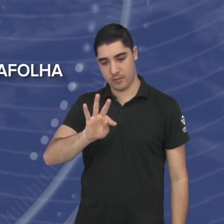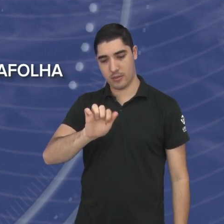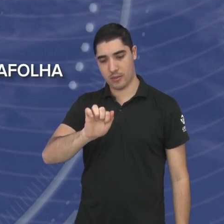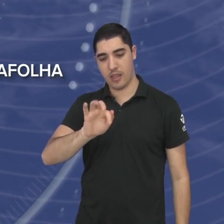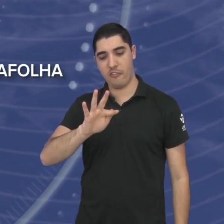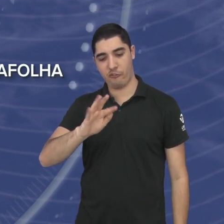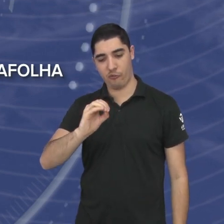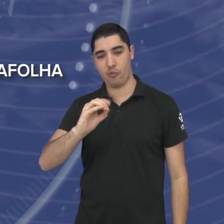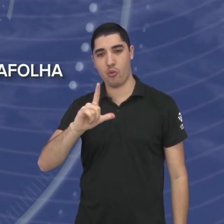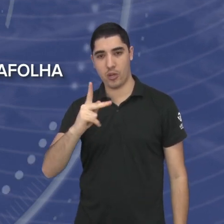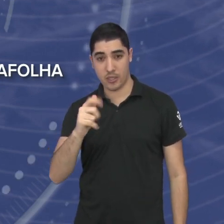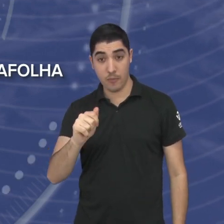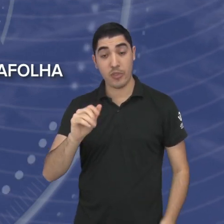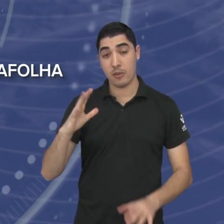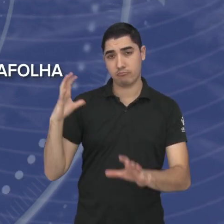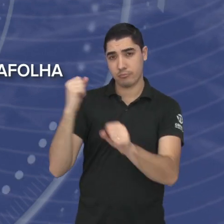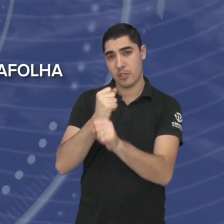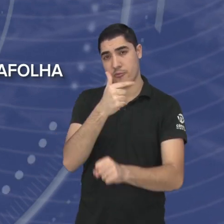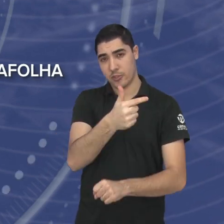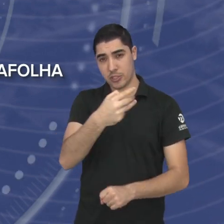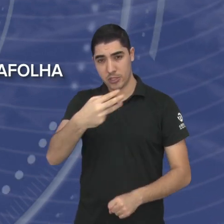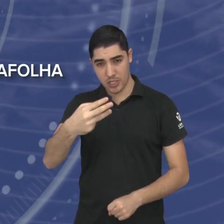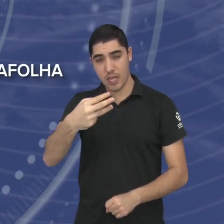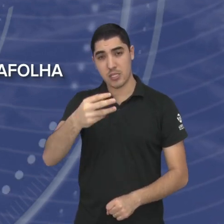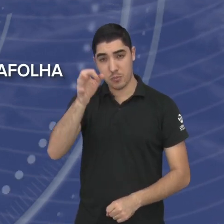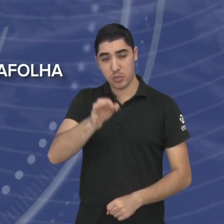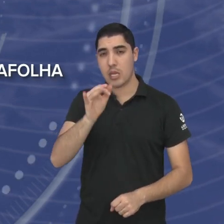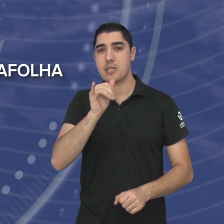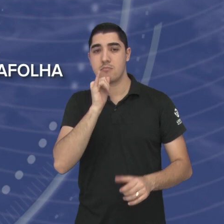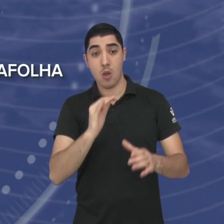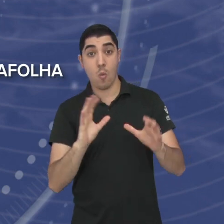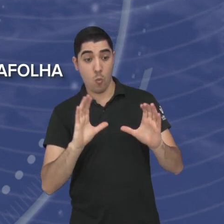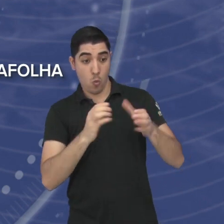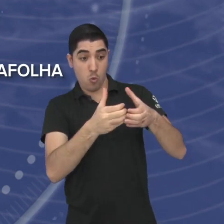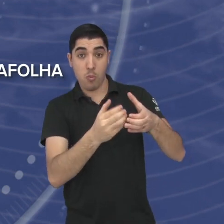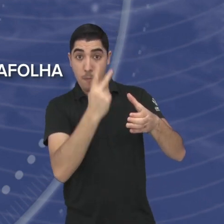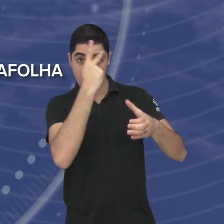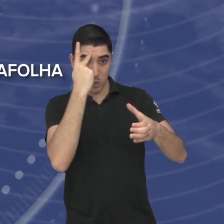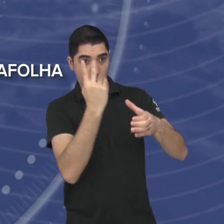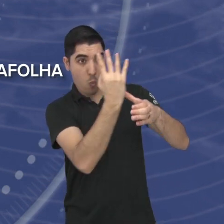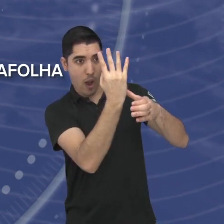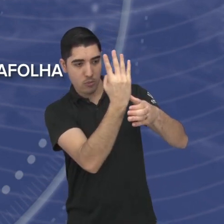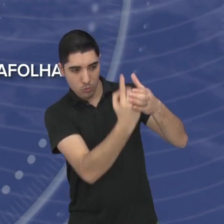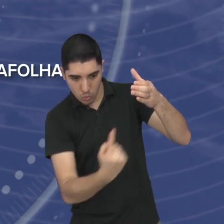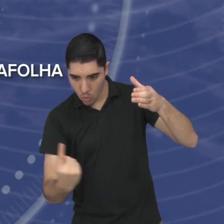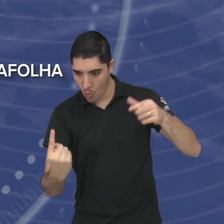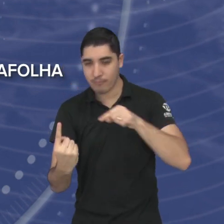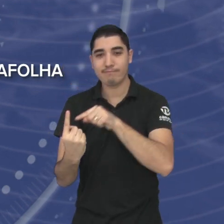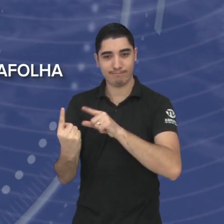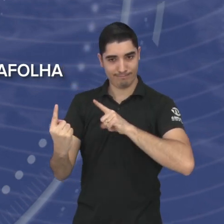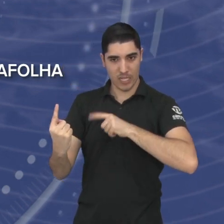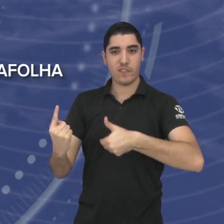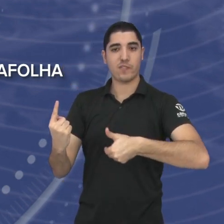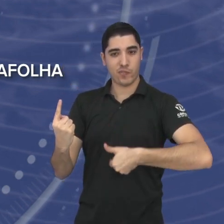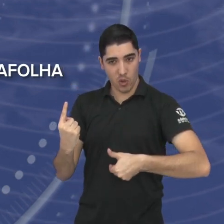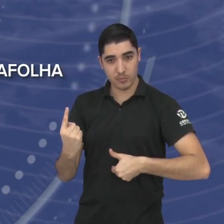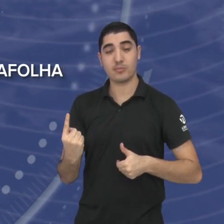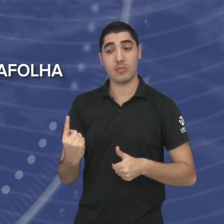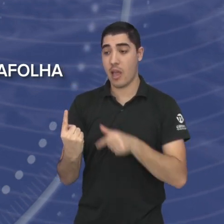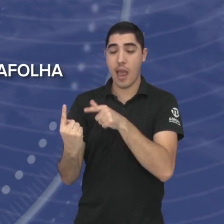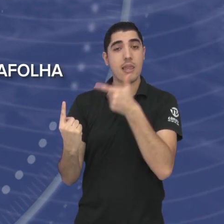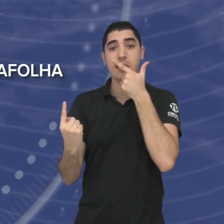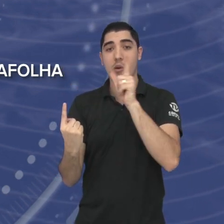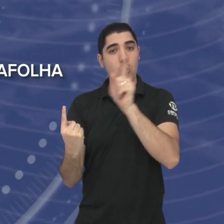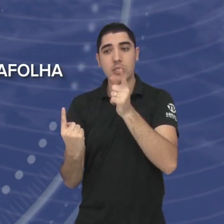brasileiros, isso equivale 1 a cada 4 pessoas. Ou seja, é um número triste, surpreendente. A comida em casa não é o suficiente